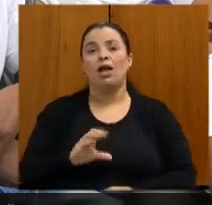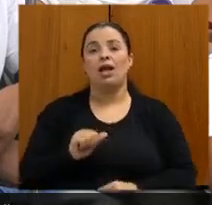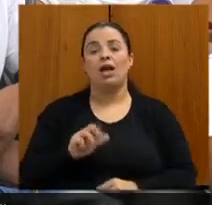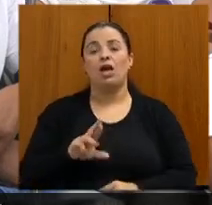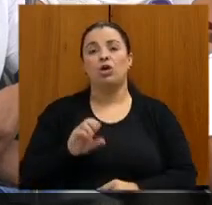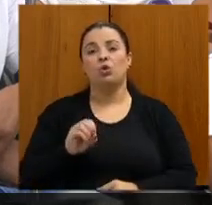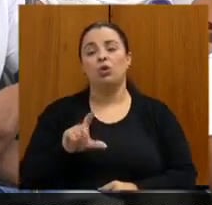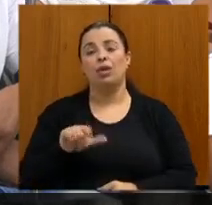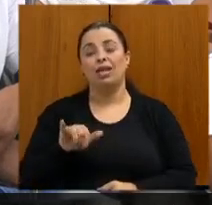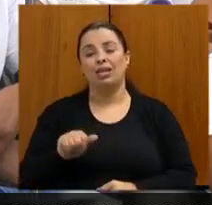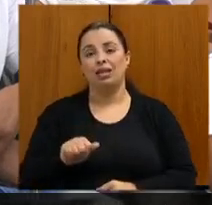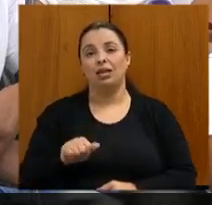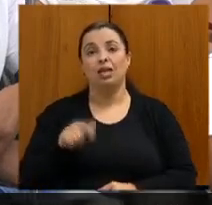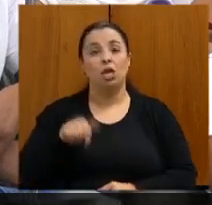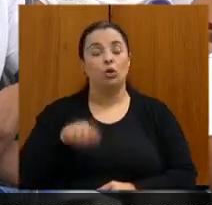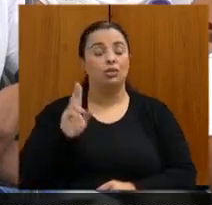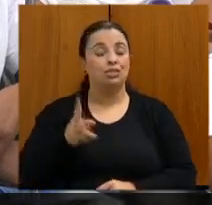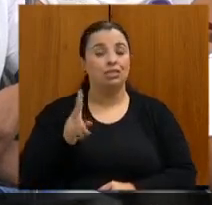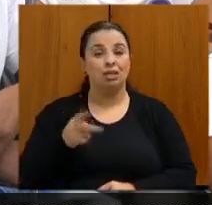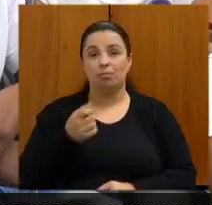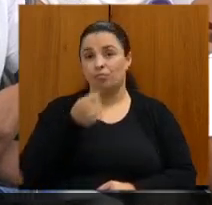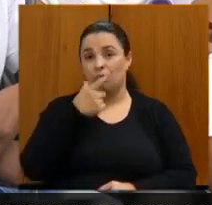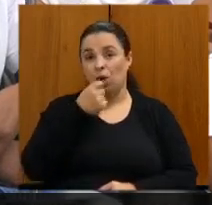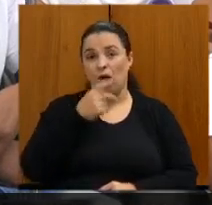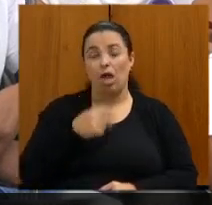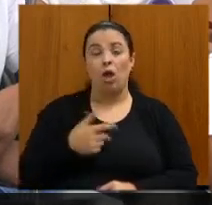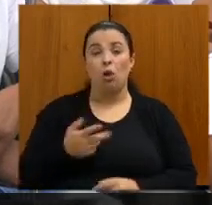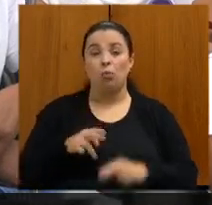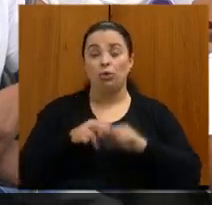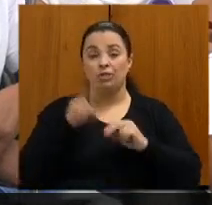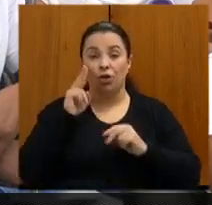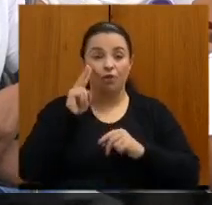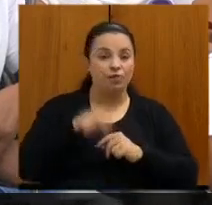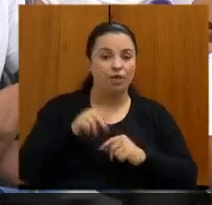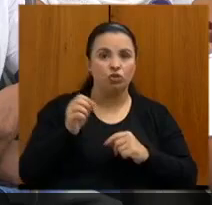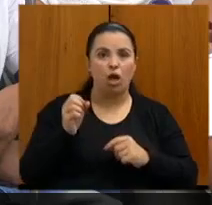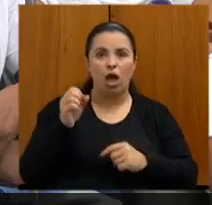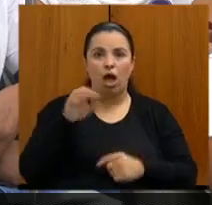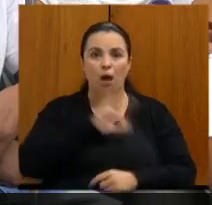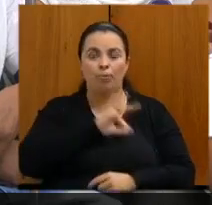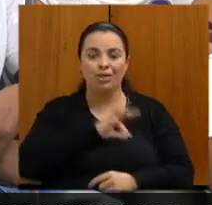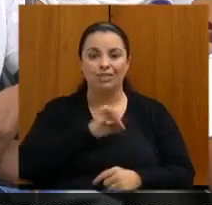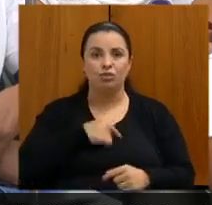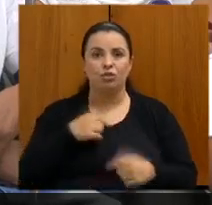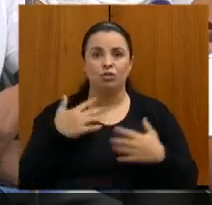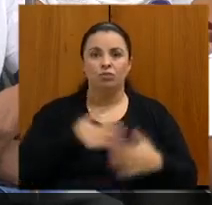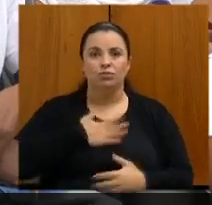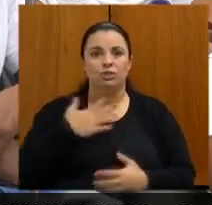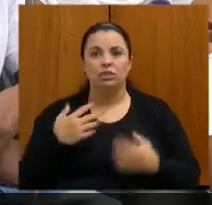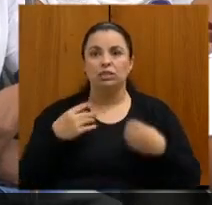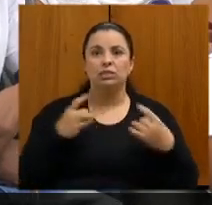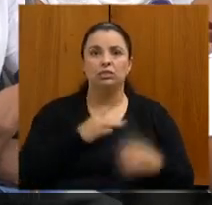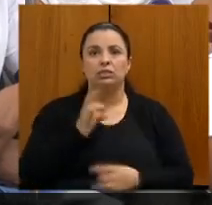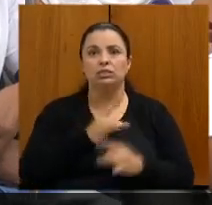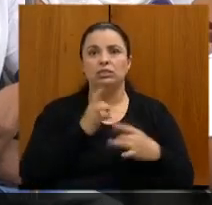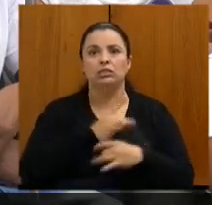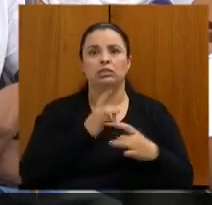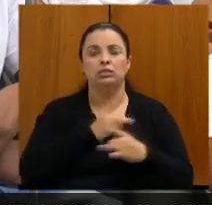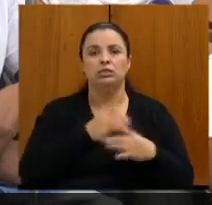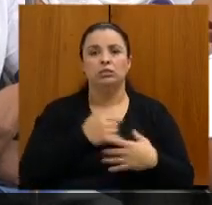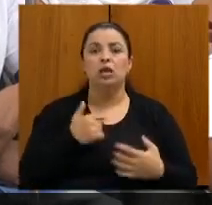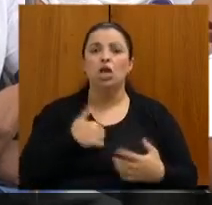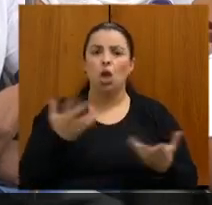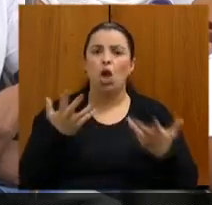porque quando eu vejo a zuada da polícia na rua eu já fico assustado então quero endereço em